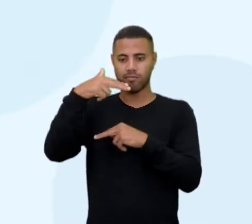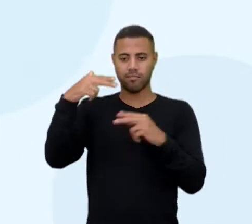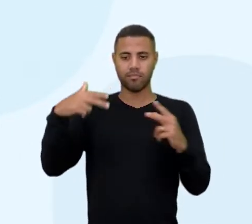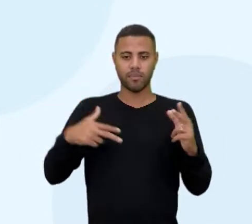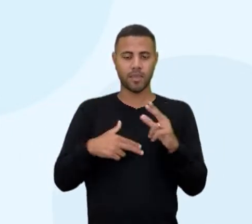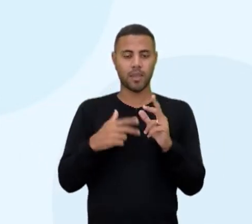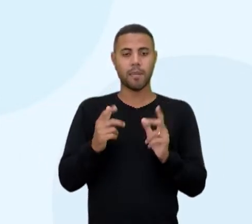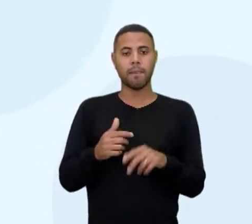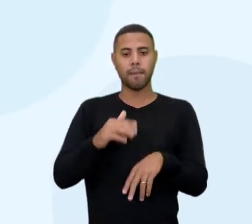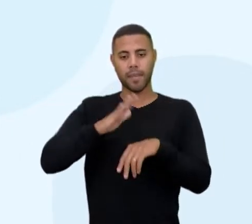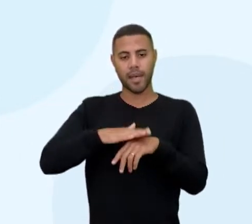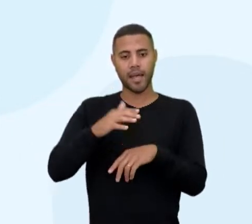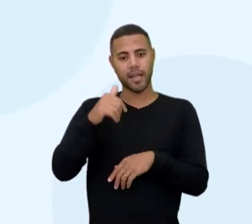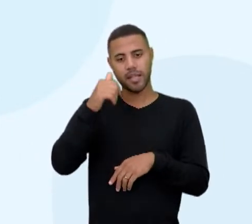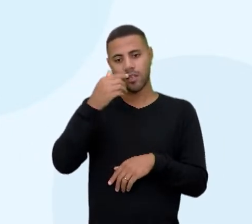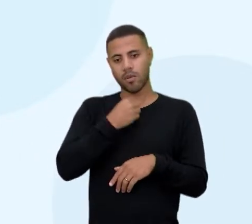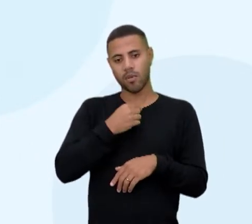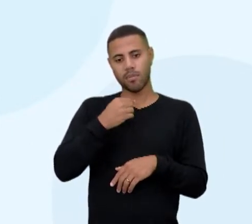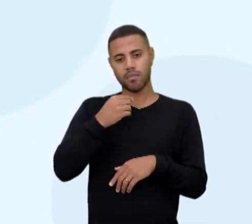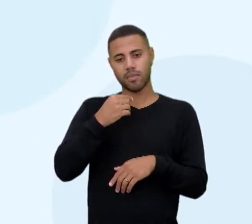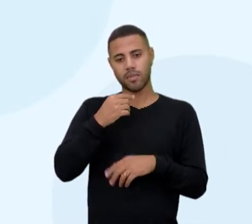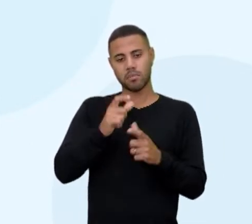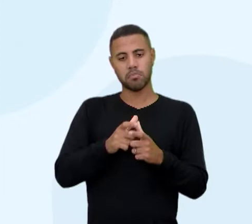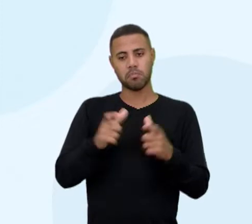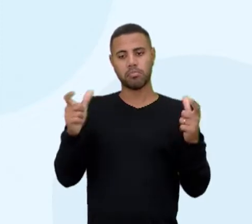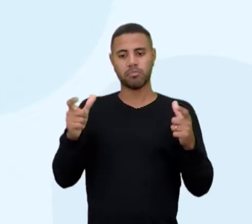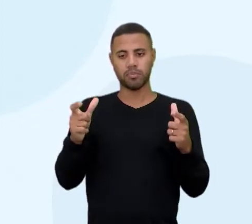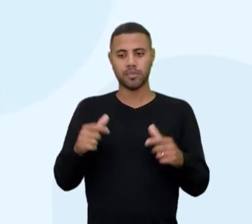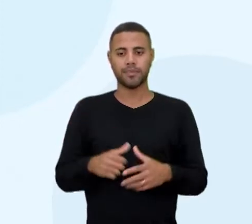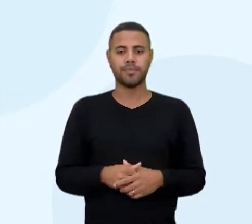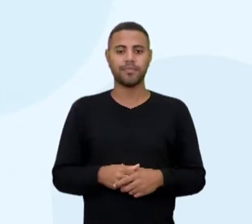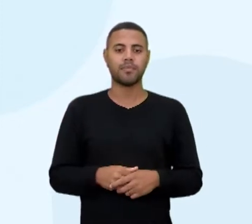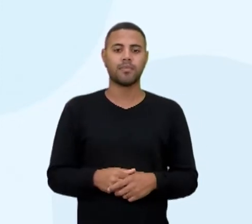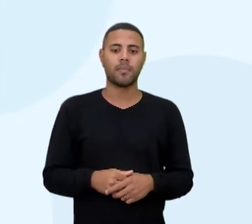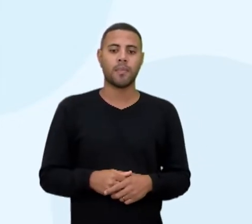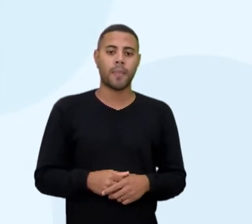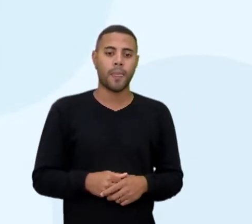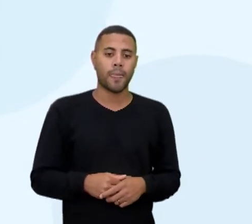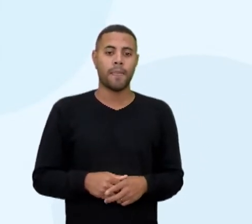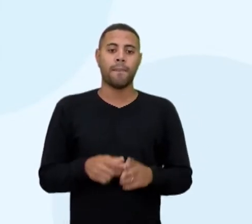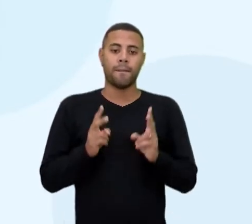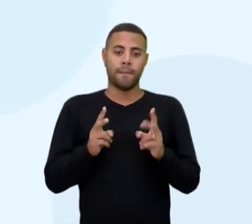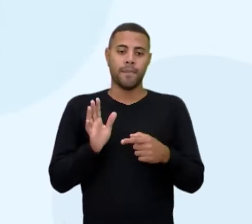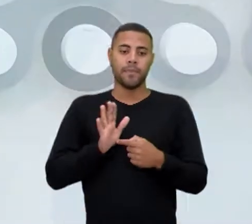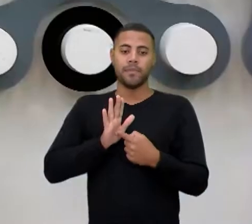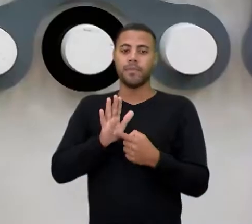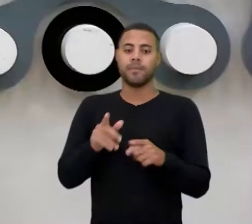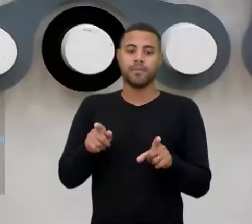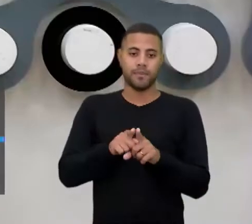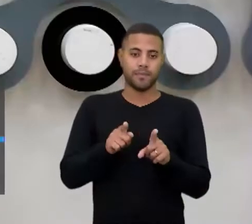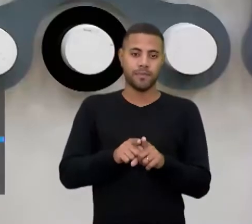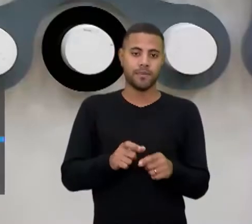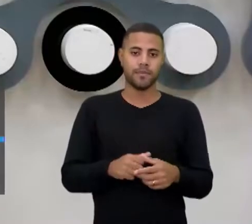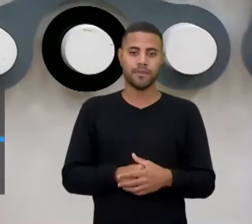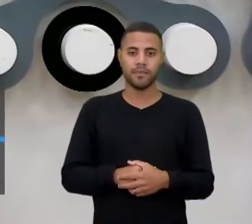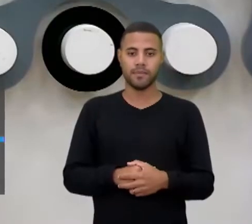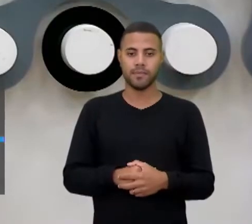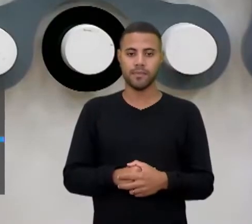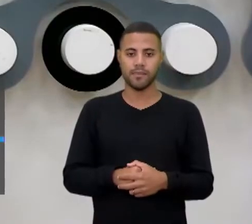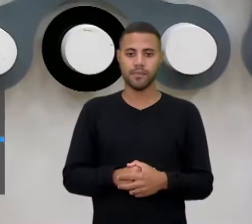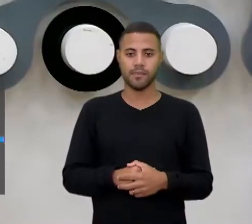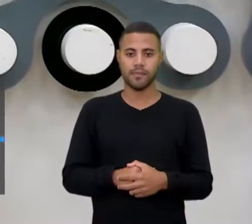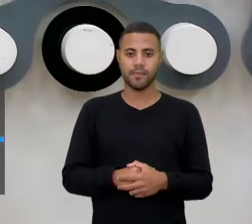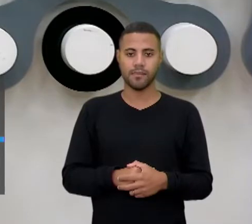ia achar muita coisa de futebol masculino. Então, olha como os algoritmos também determinam o caminho que você percorre, né? Tendências. O que